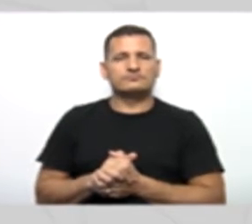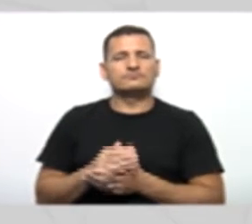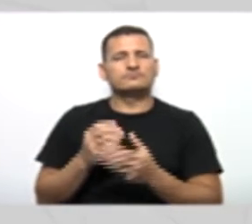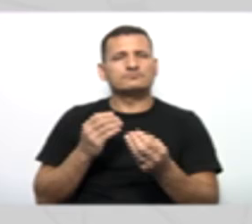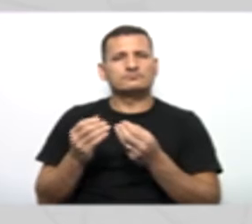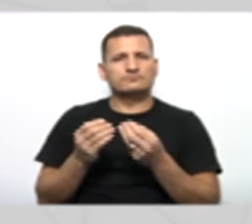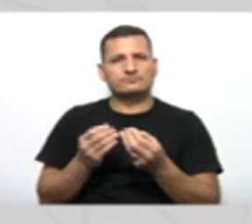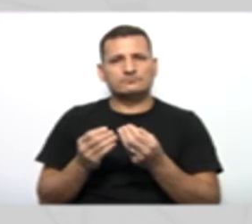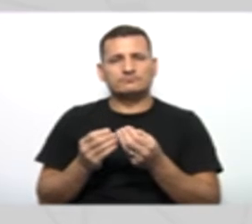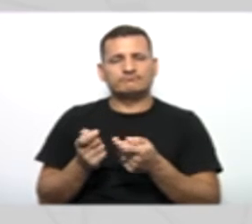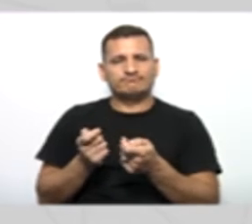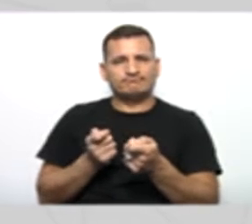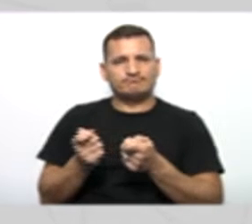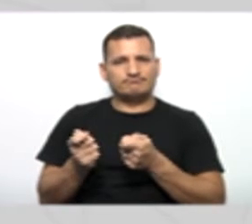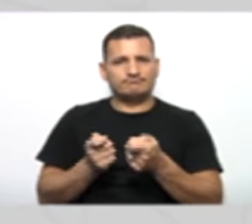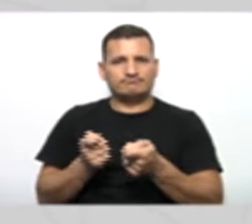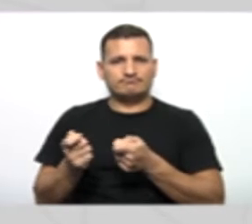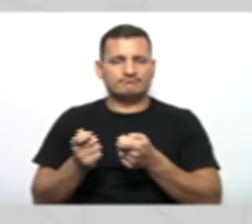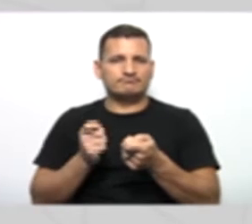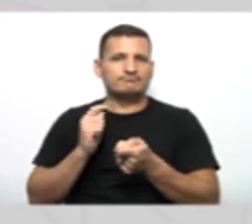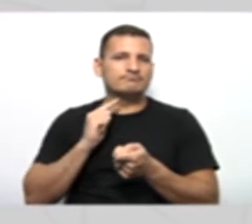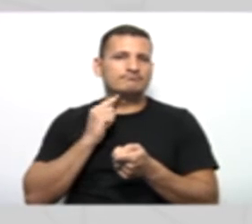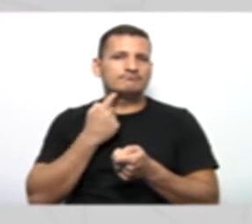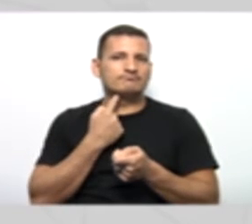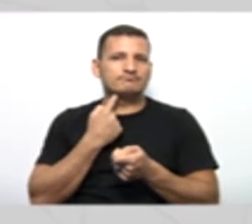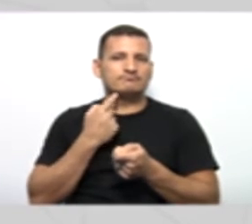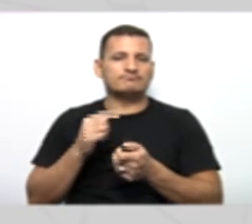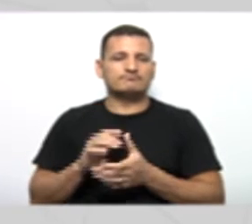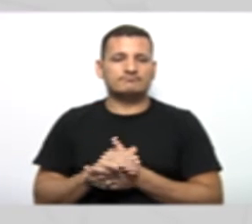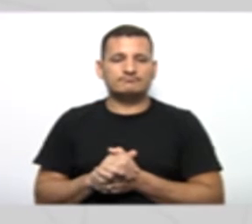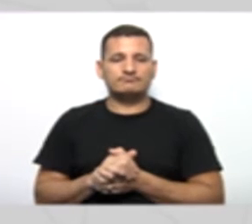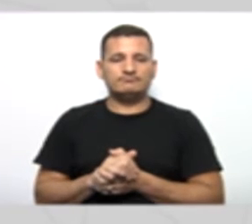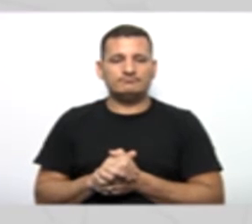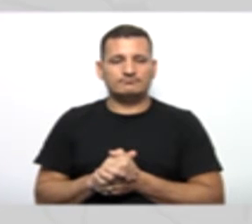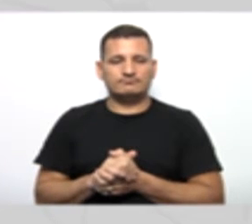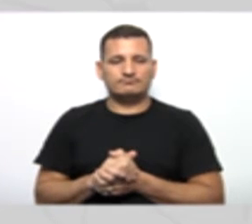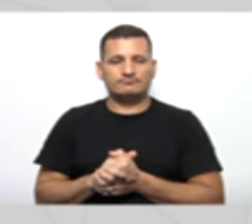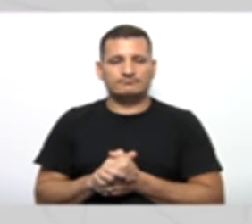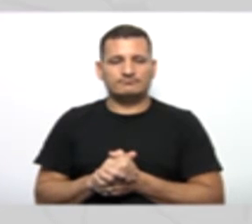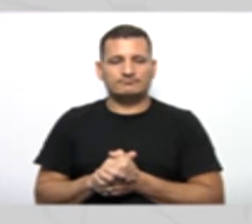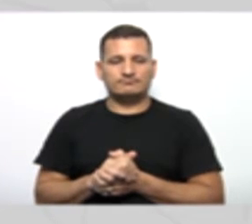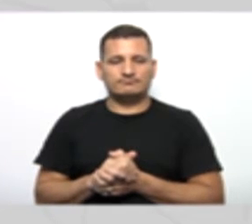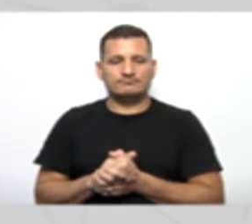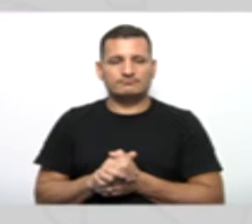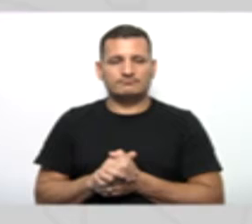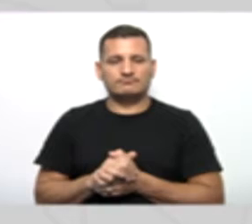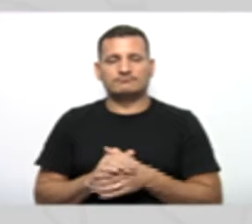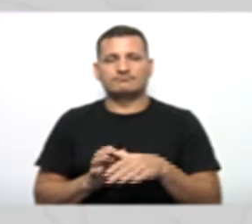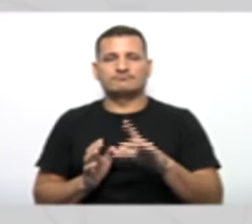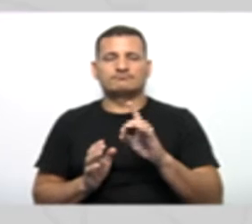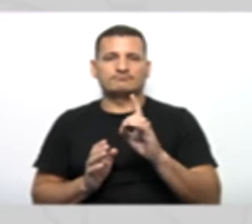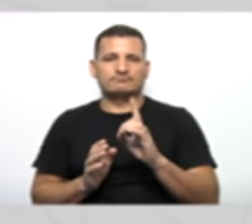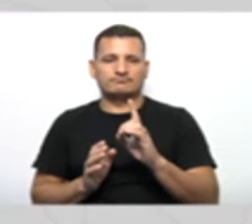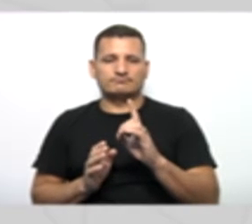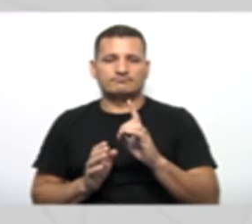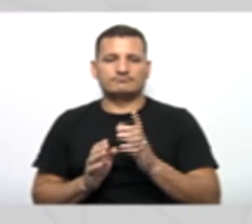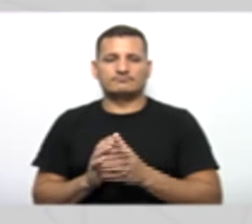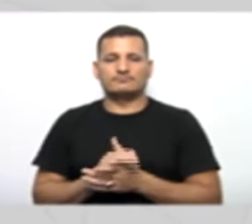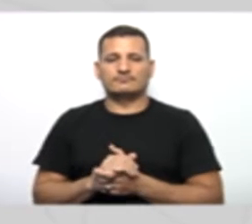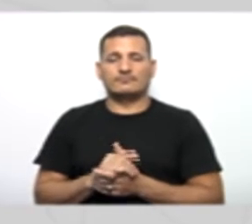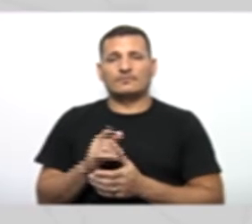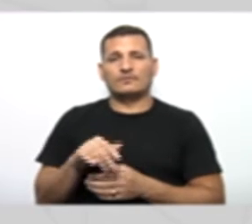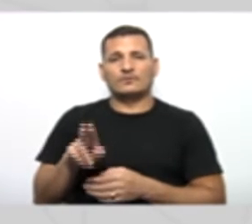controle da poluição. Ou ecoeficiência é letra D. É o